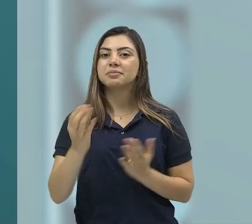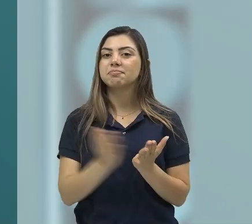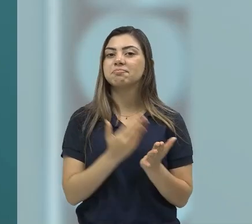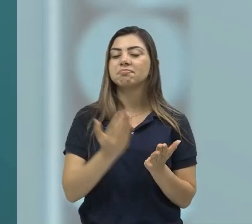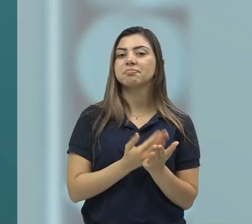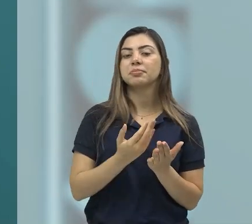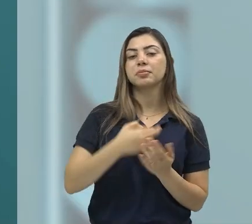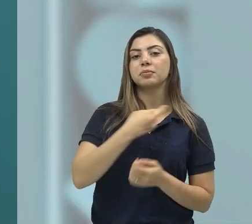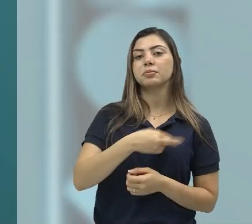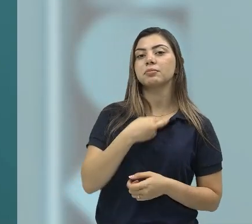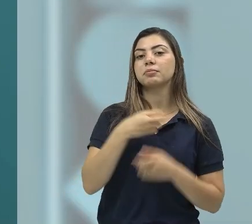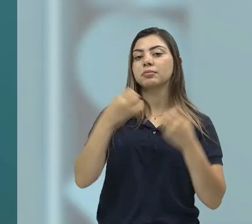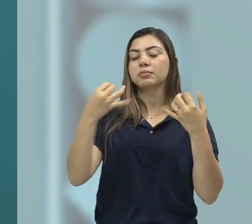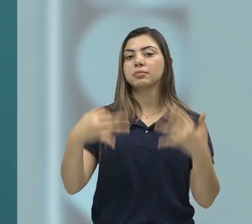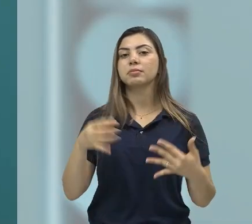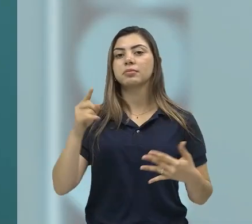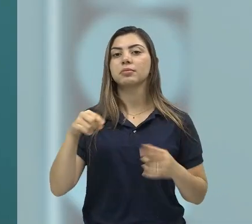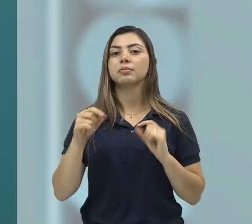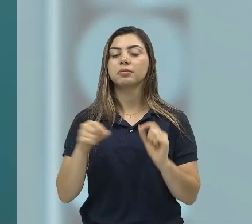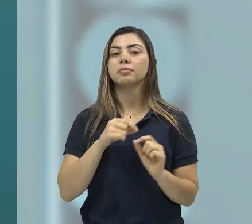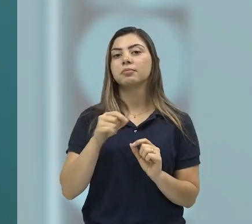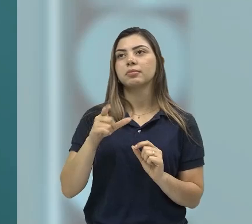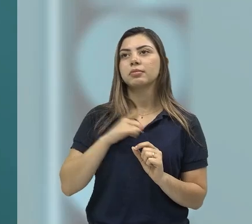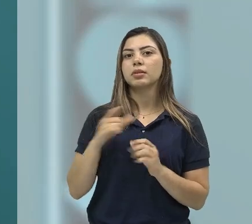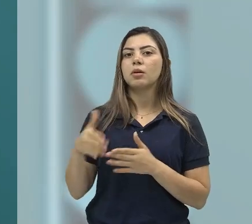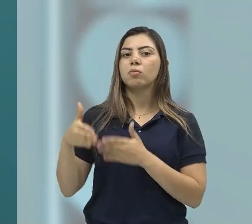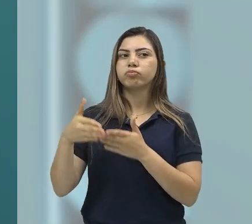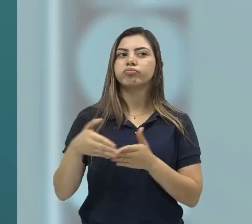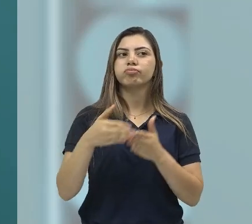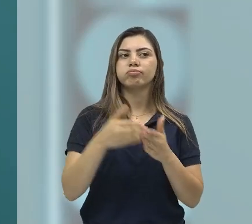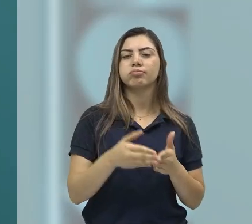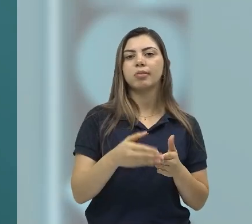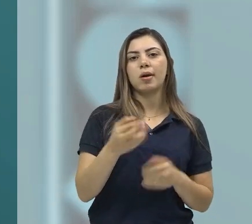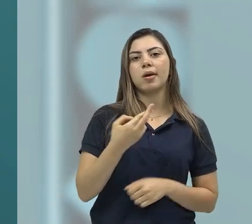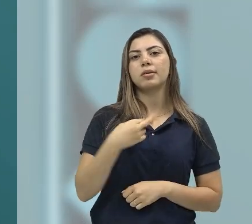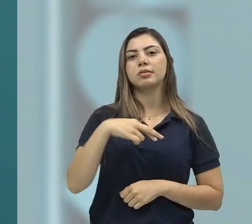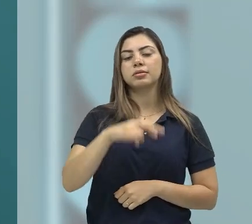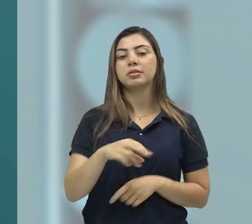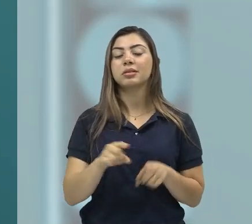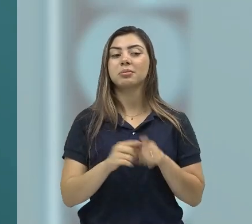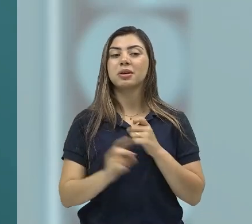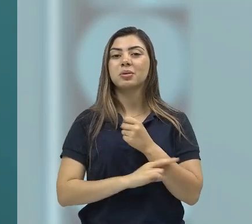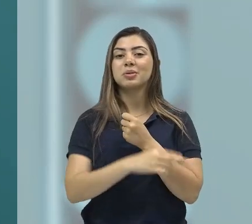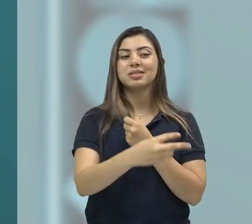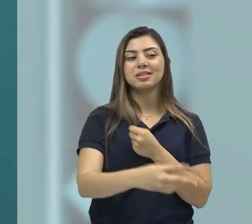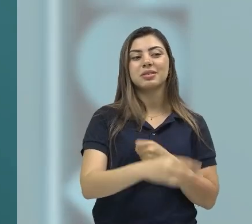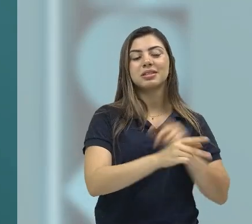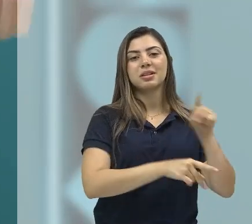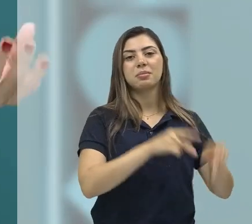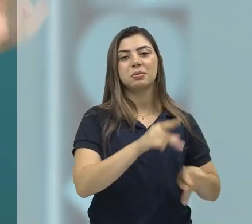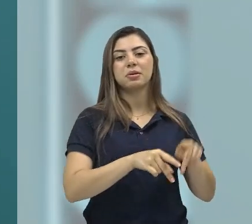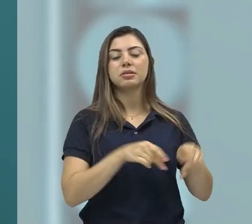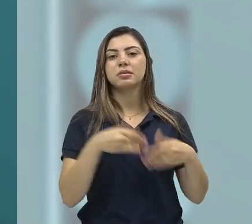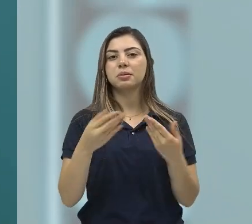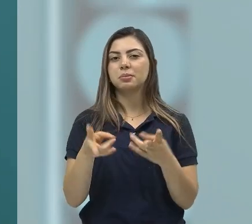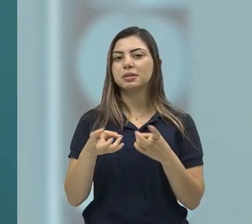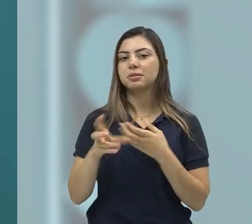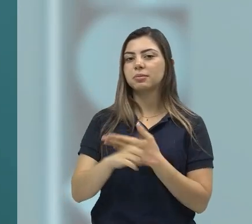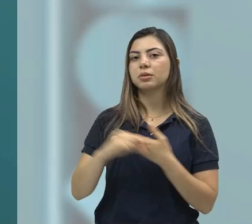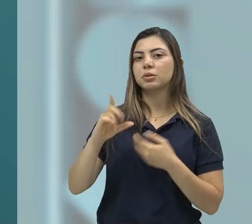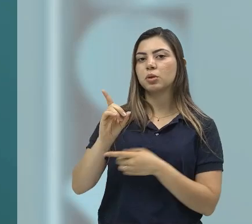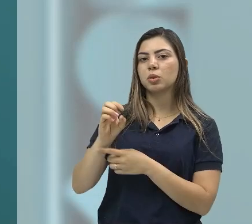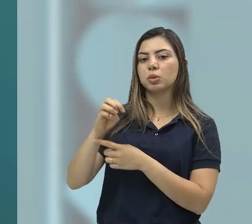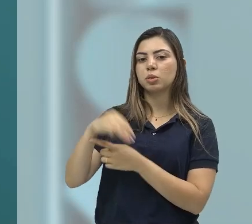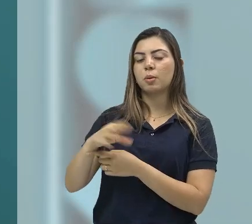a história de uma missão religiosa no norte da Amazônia e as consequências para os nativos da região. Tanto que é o Dom Matias que faz